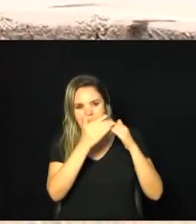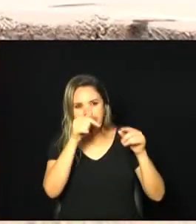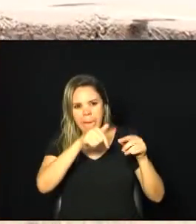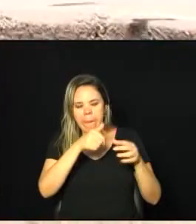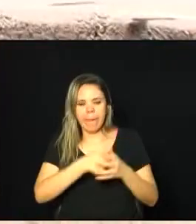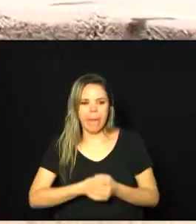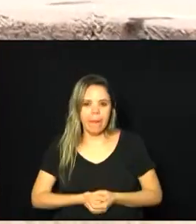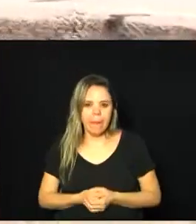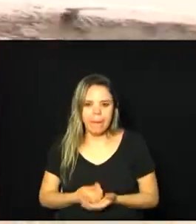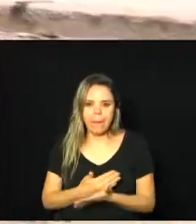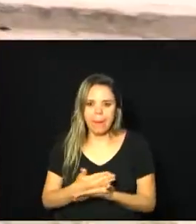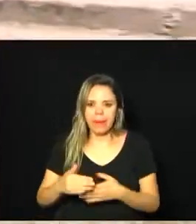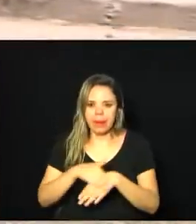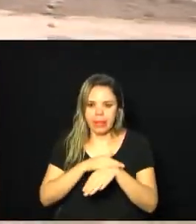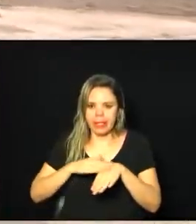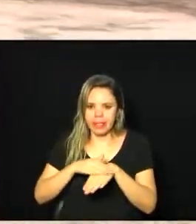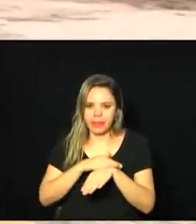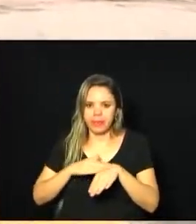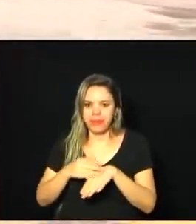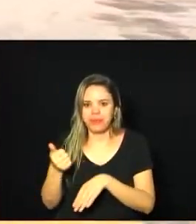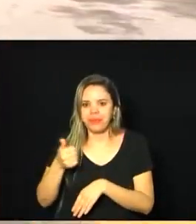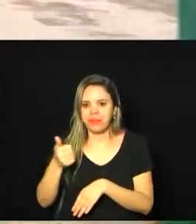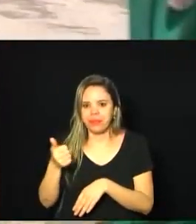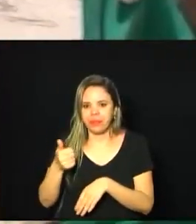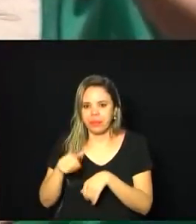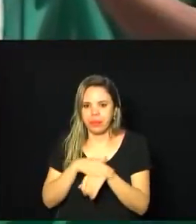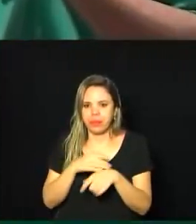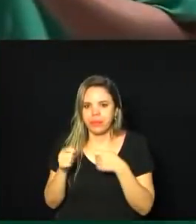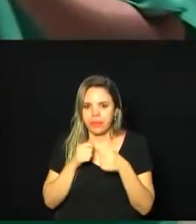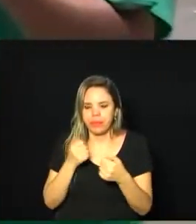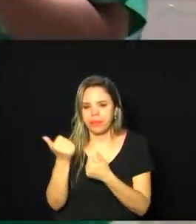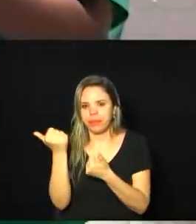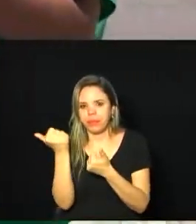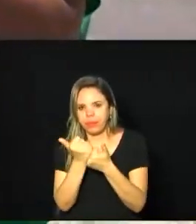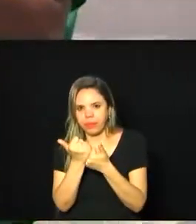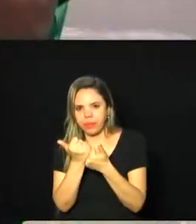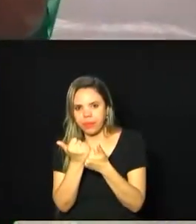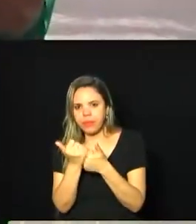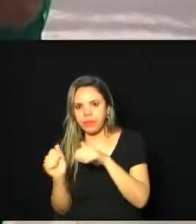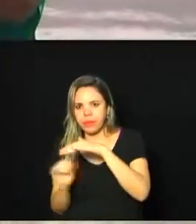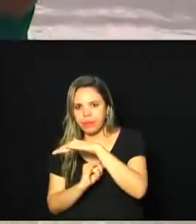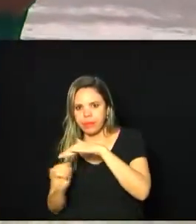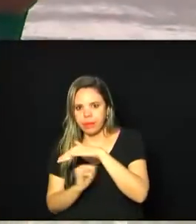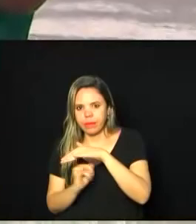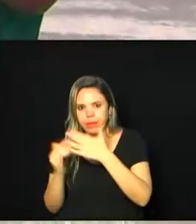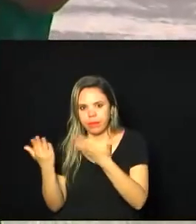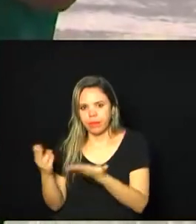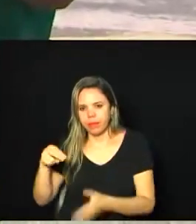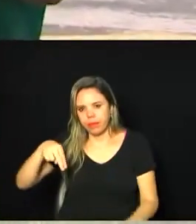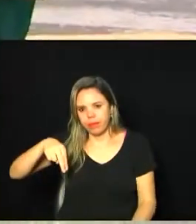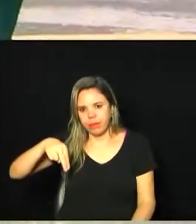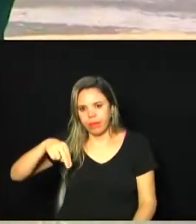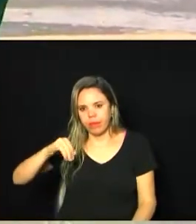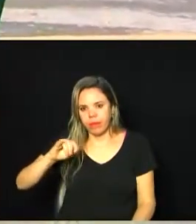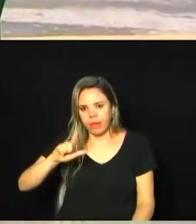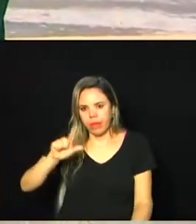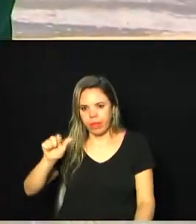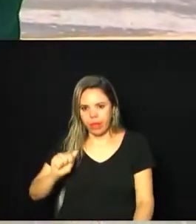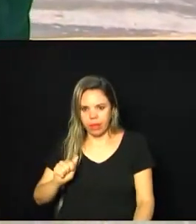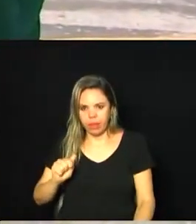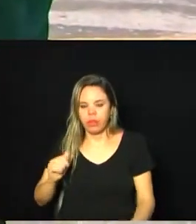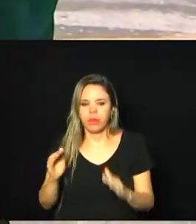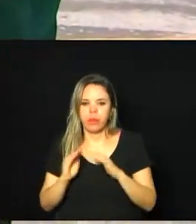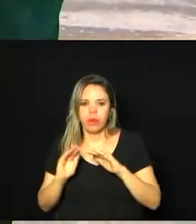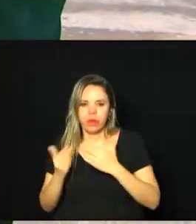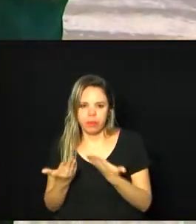bairro. Vamos começar conversando então com a nossa primeira entrevistada, que é a vice-presidente da ONG Casa do Pavão, a Nilza Alzira Batista, que é moradora